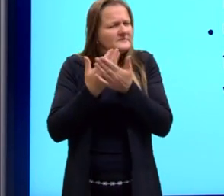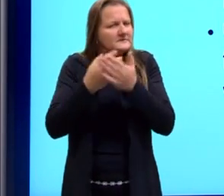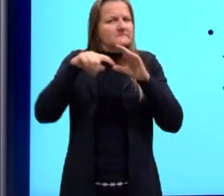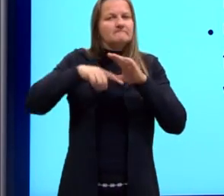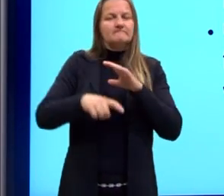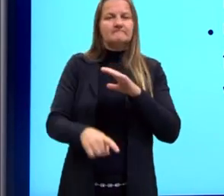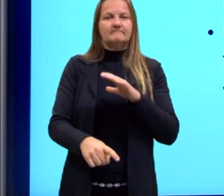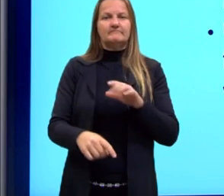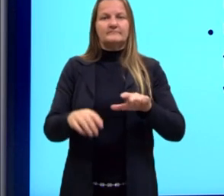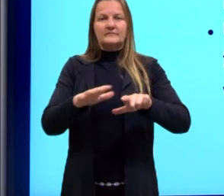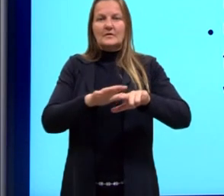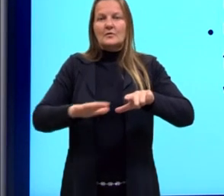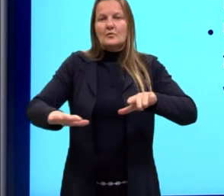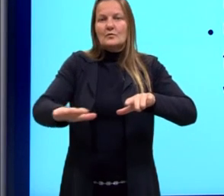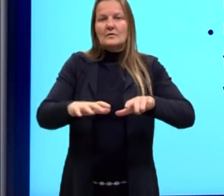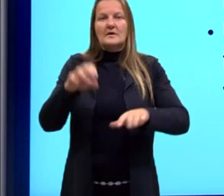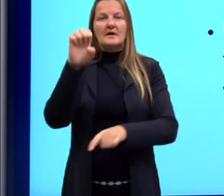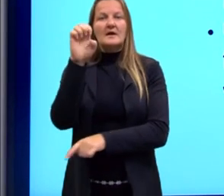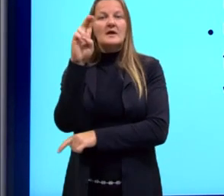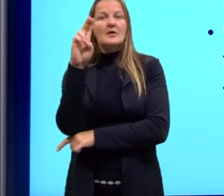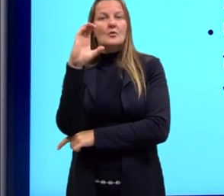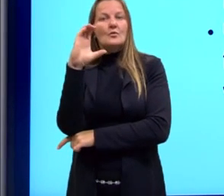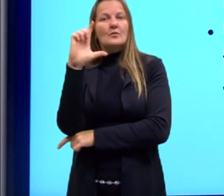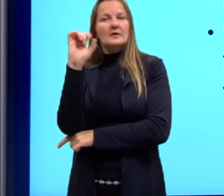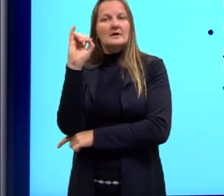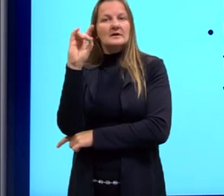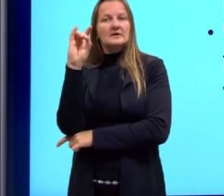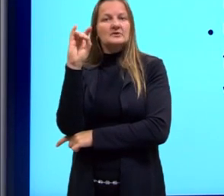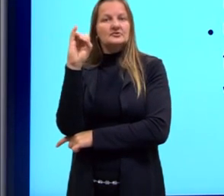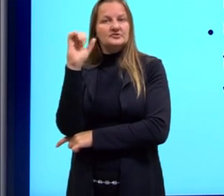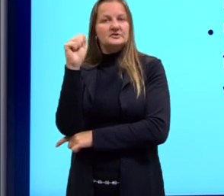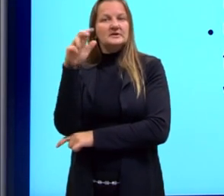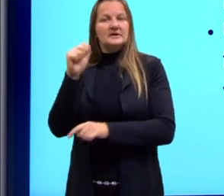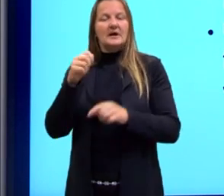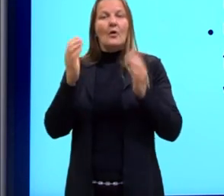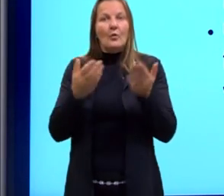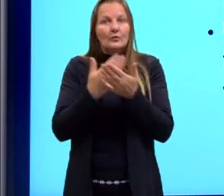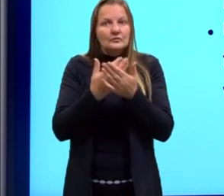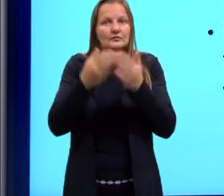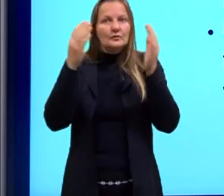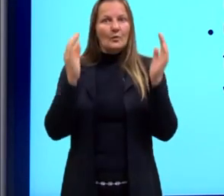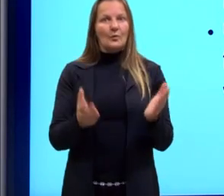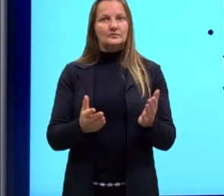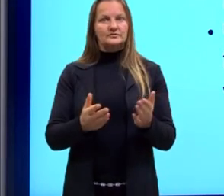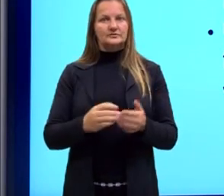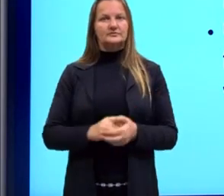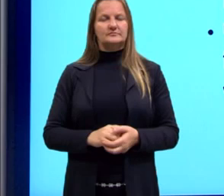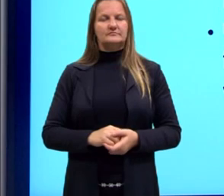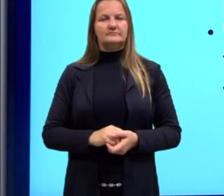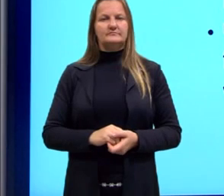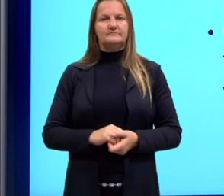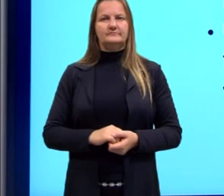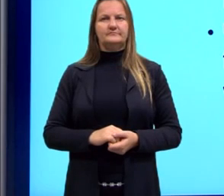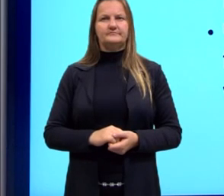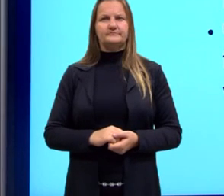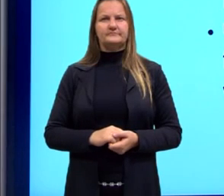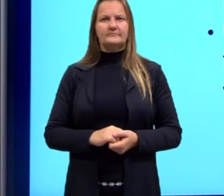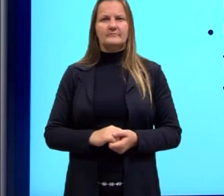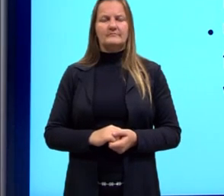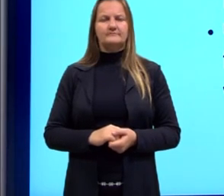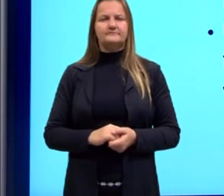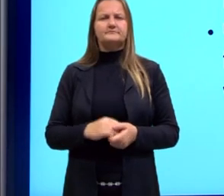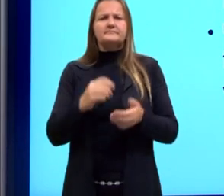Qual é Então a geometria euclidiana é o nosso estudo então determinados ali